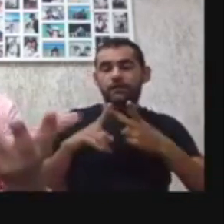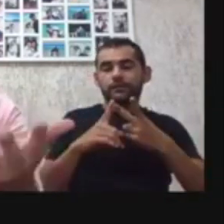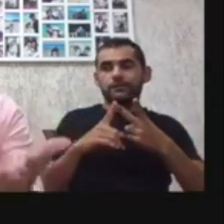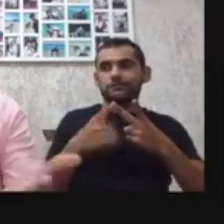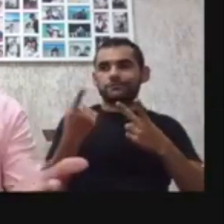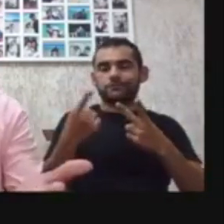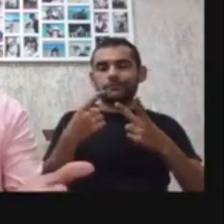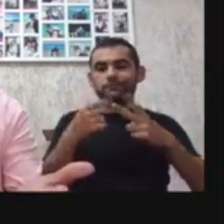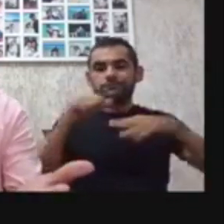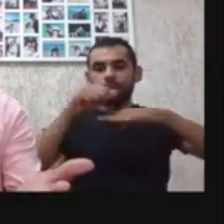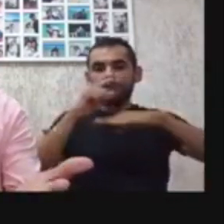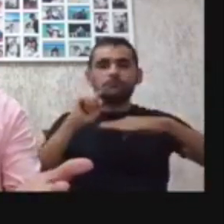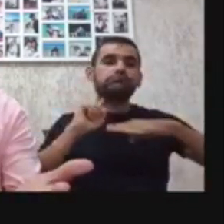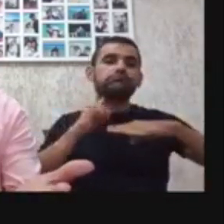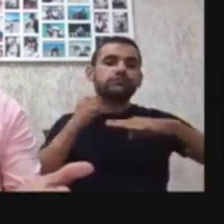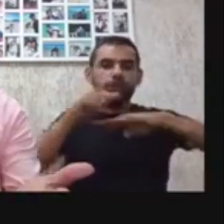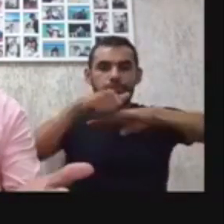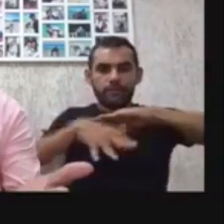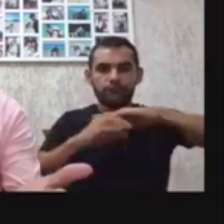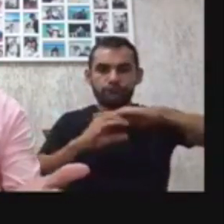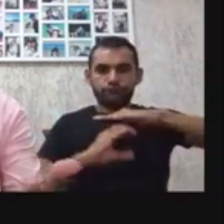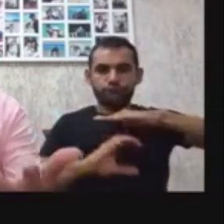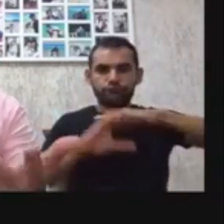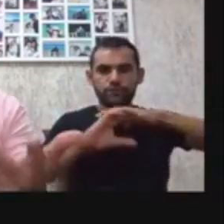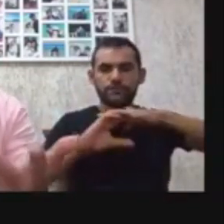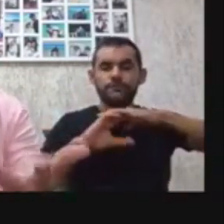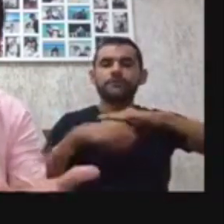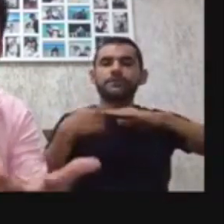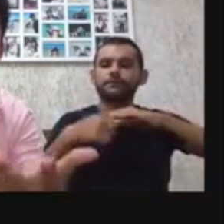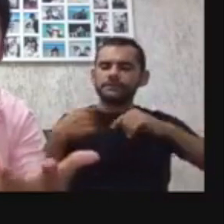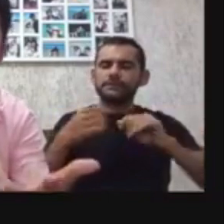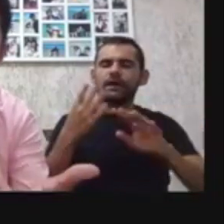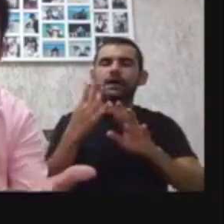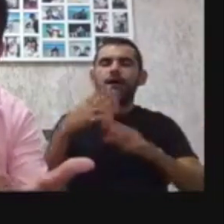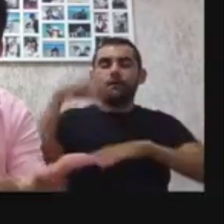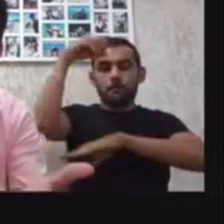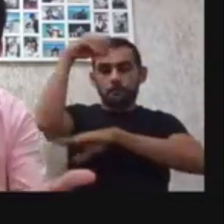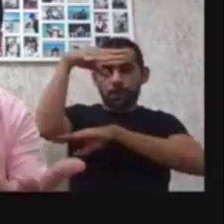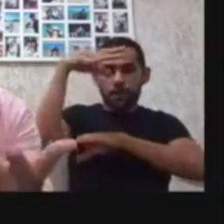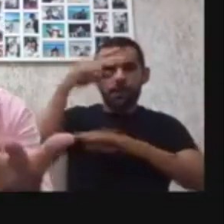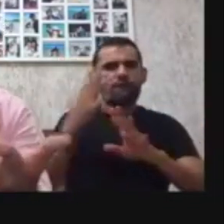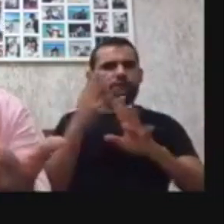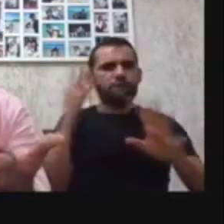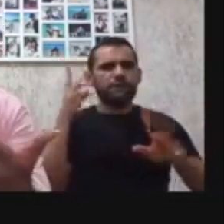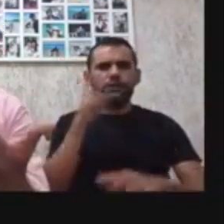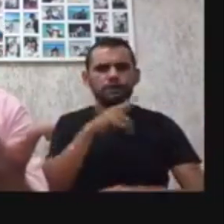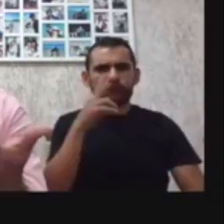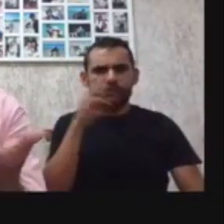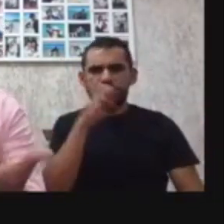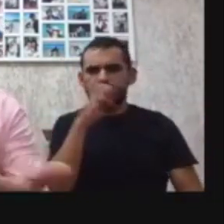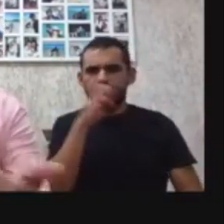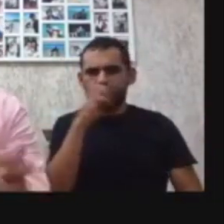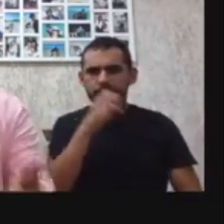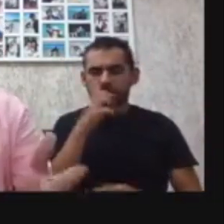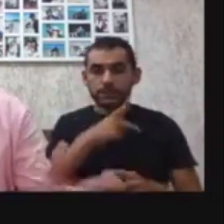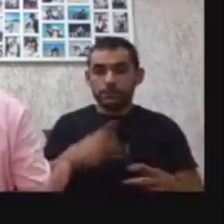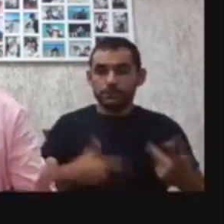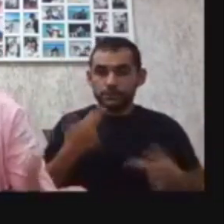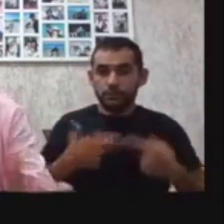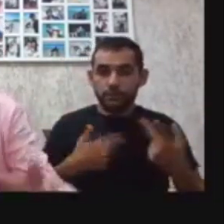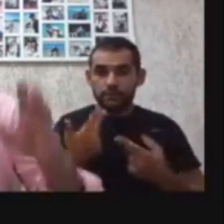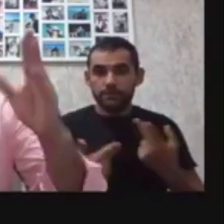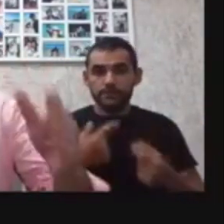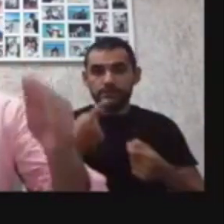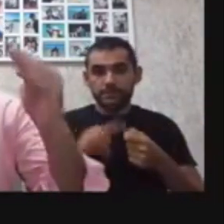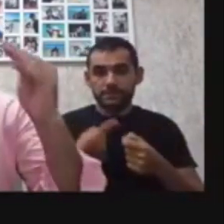uma luminária quebrada, de um poste sem luz na cidade, a fila de urgência, de emergência, de cirurgias, de exame na